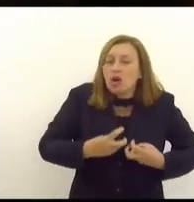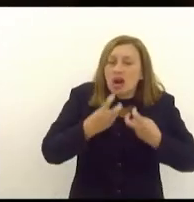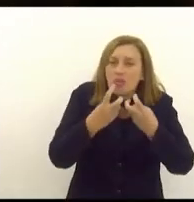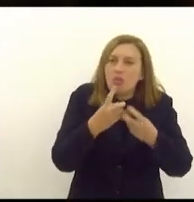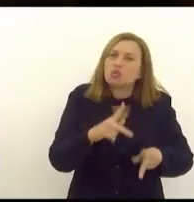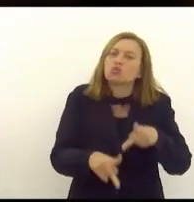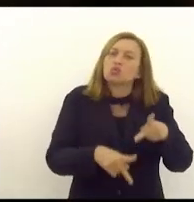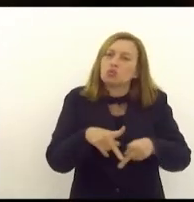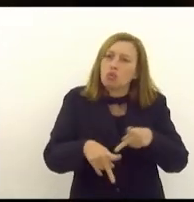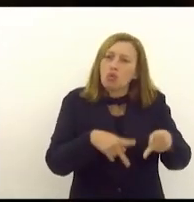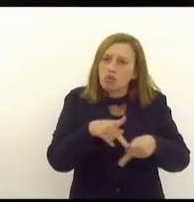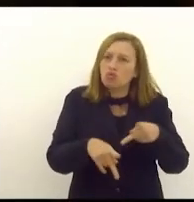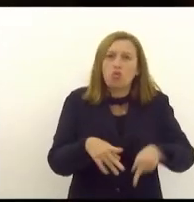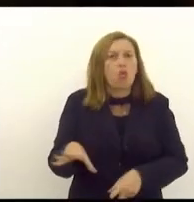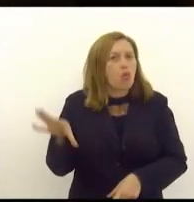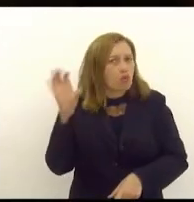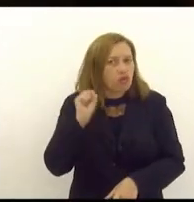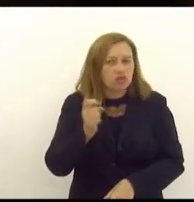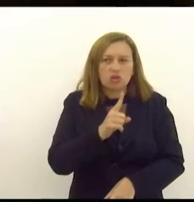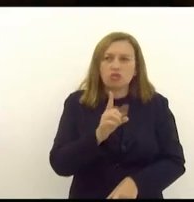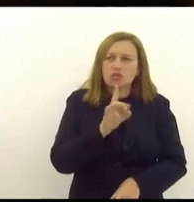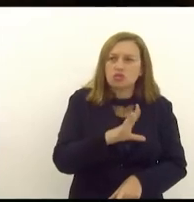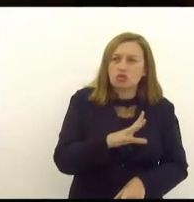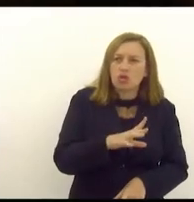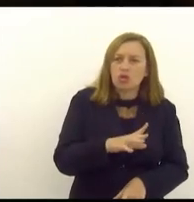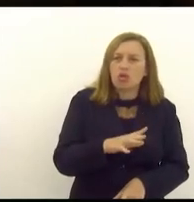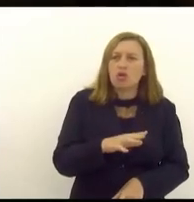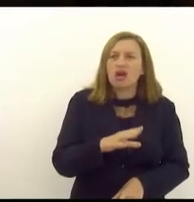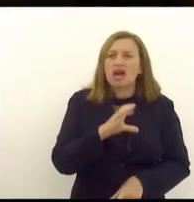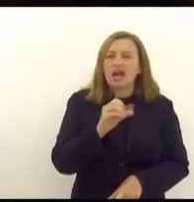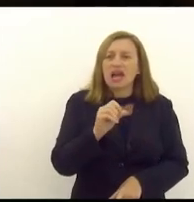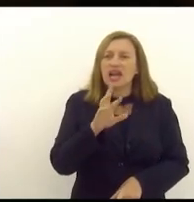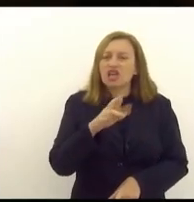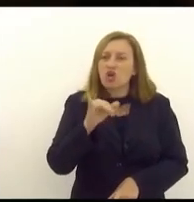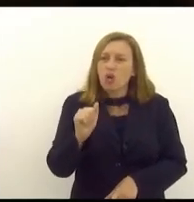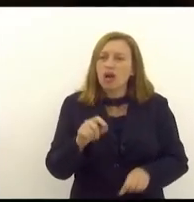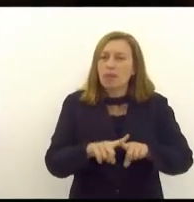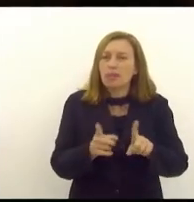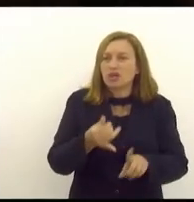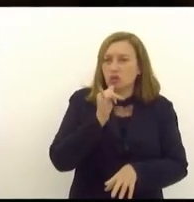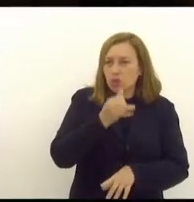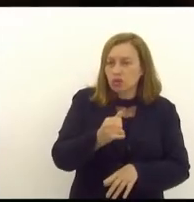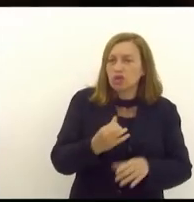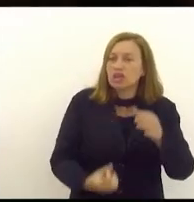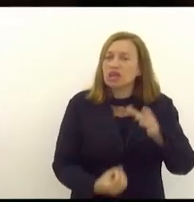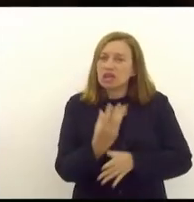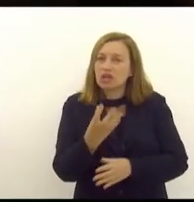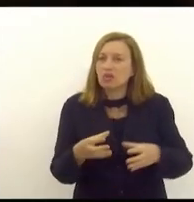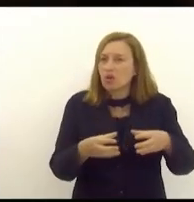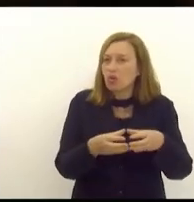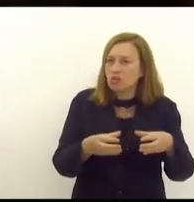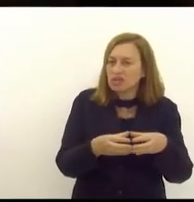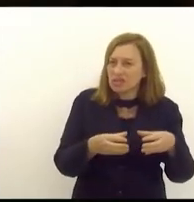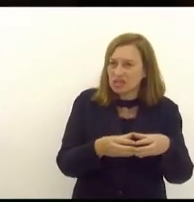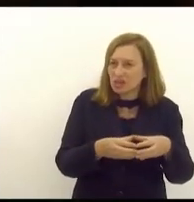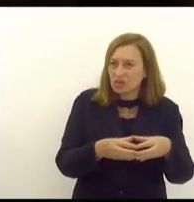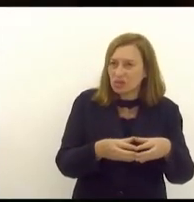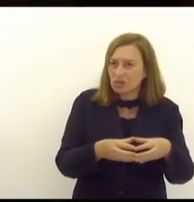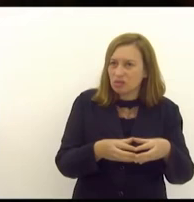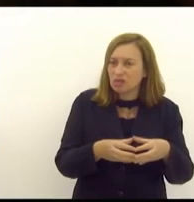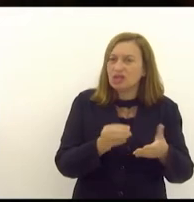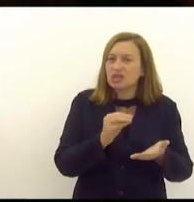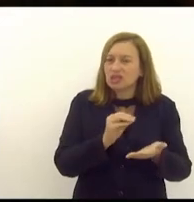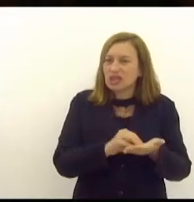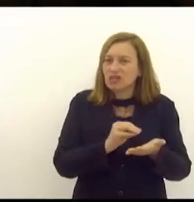Cidadão não só carioca mas Fluminense Nós criamos a comissão da desordem quero dizer a vocês